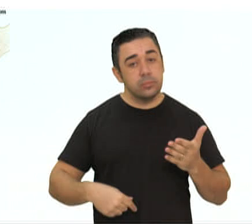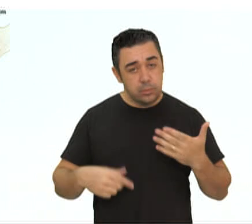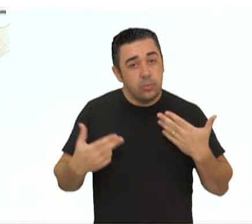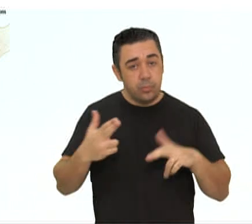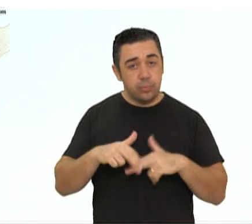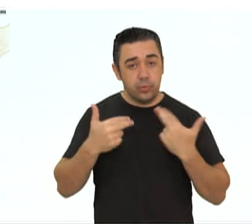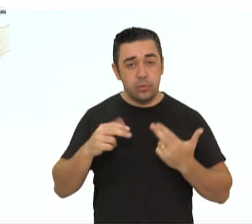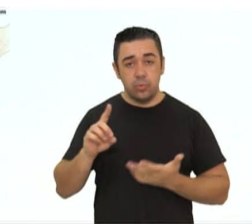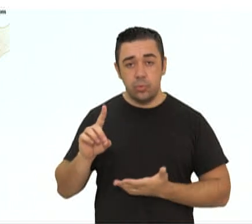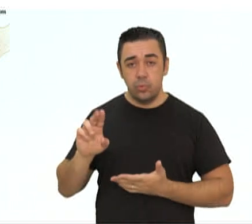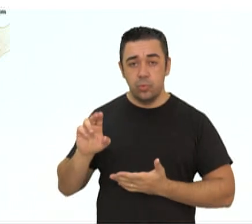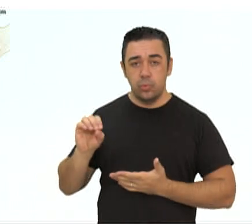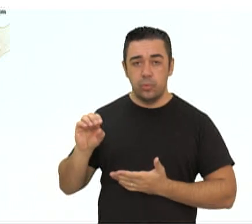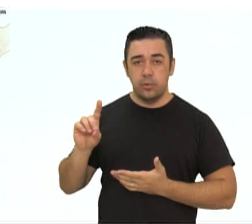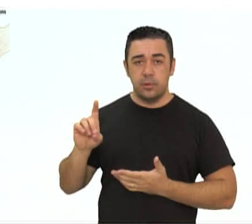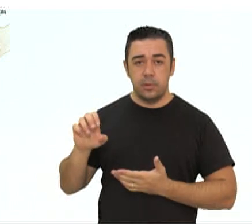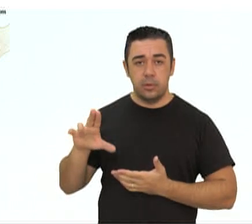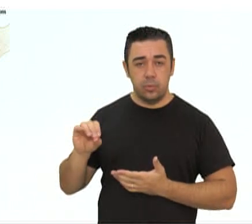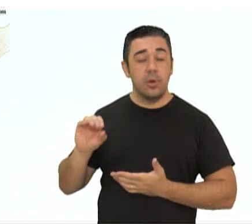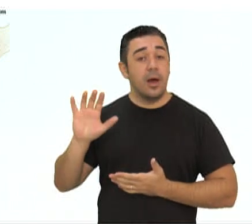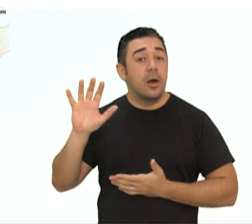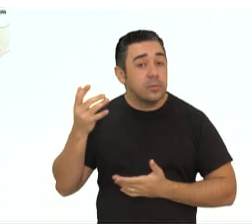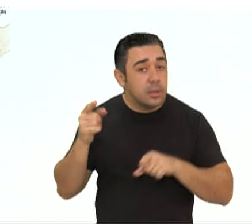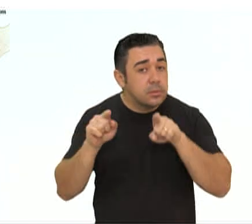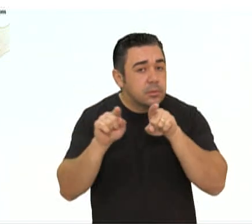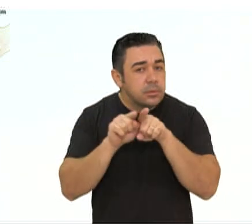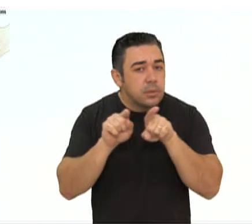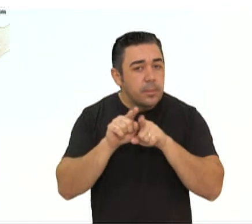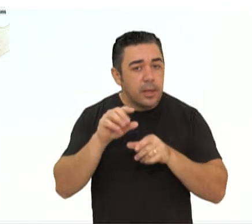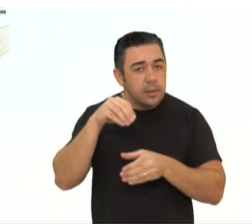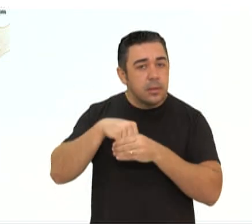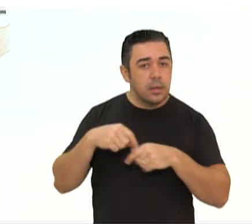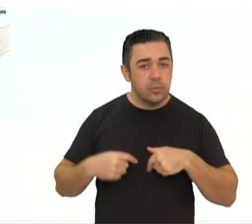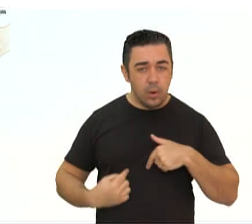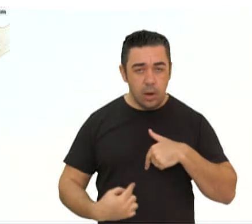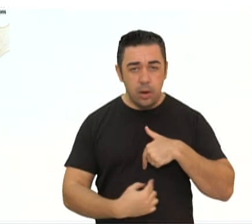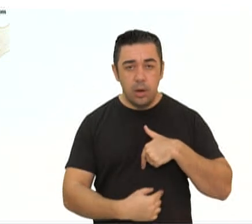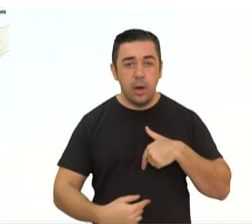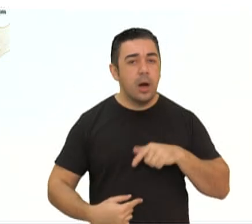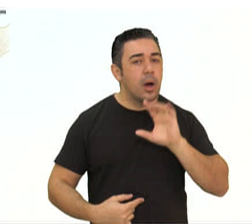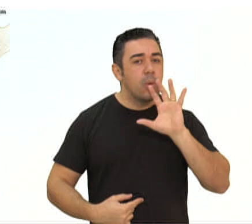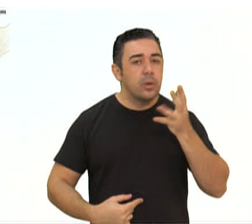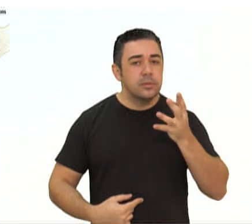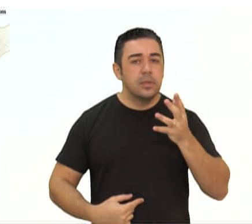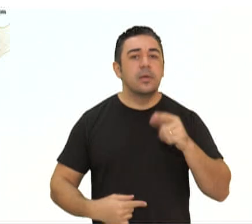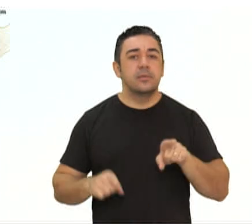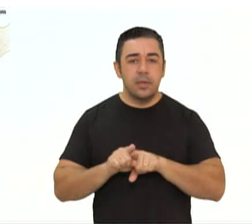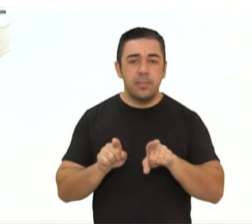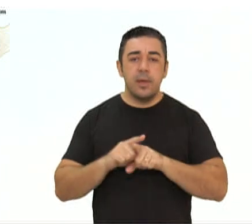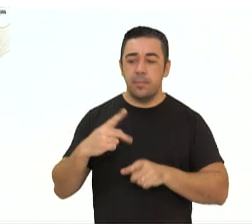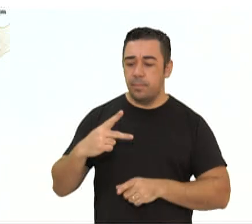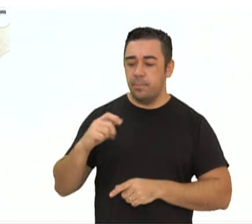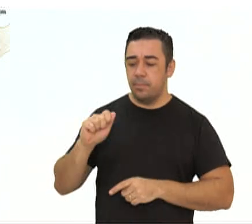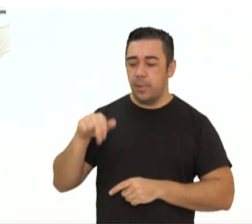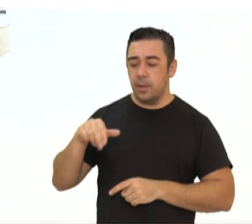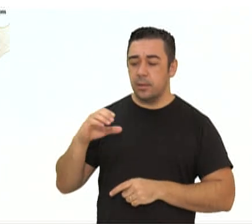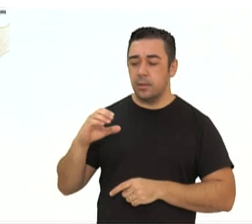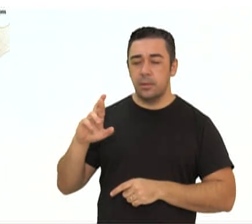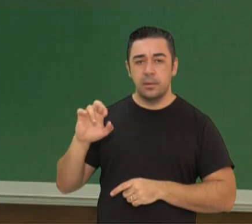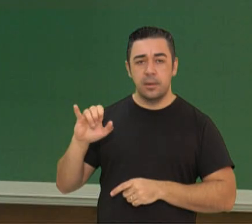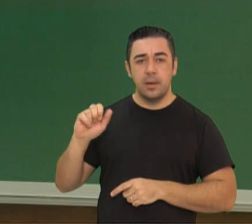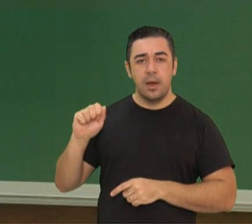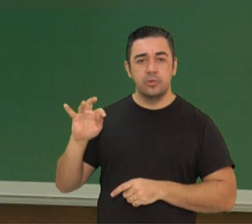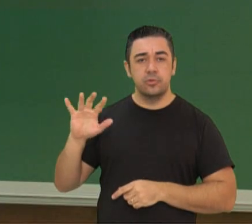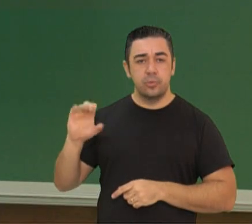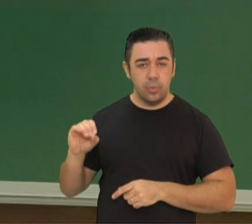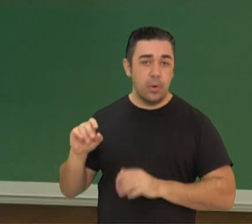tá? E aí também vai acontecer, ainda no duodeno, a liberação do suco pancreático e, como o próprio nome